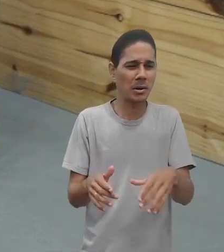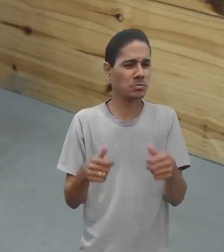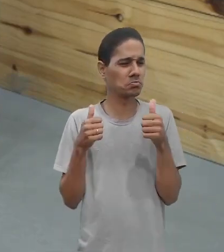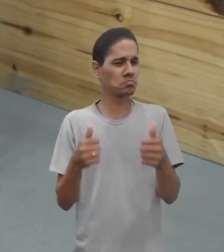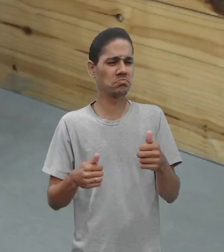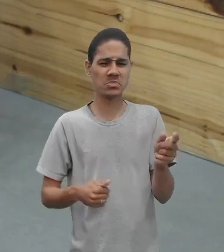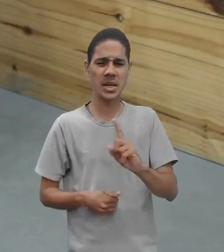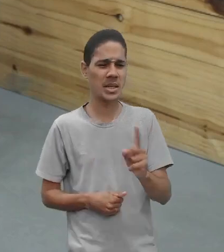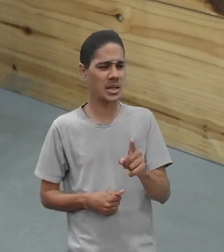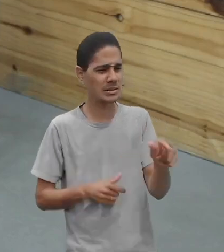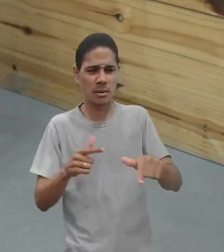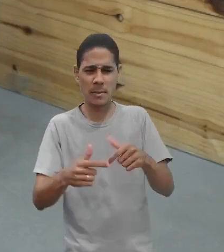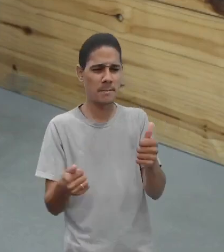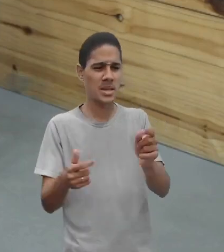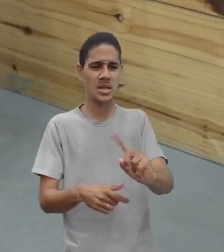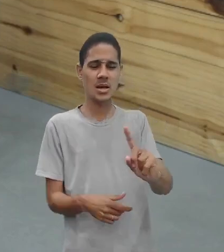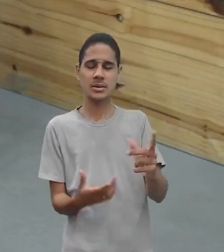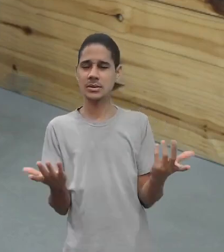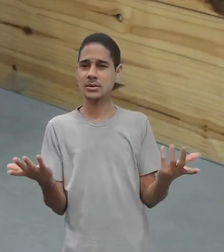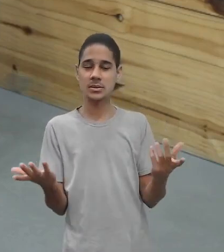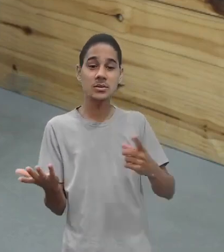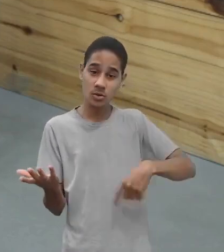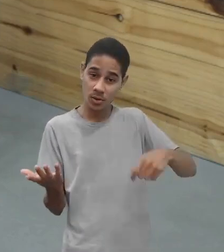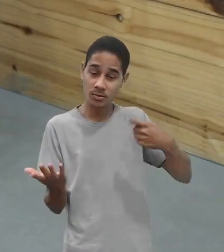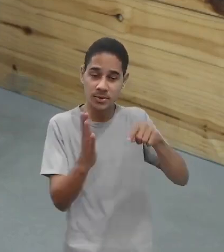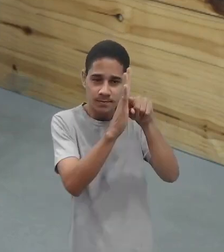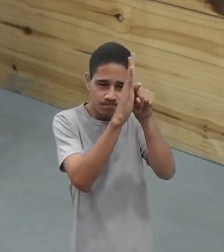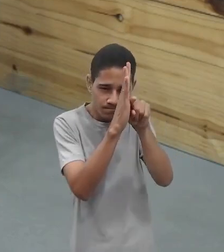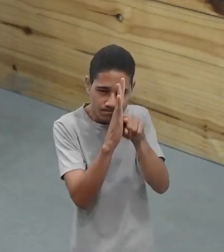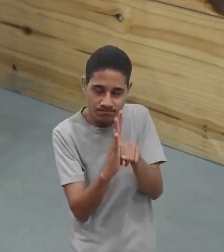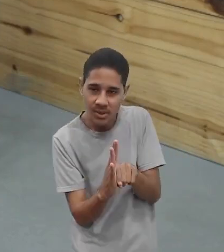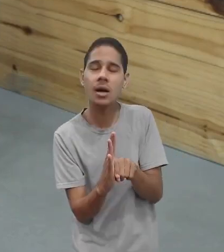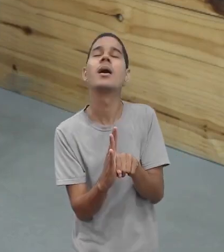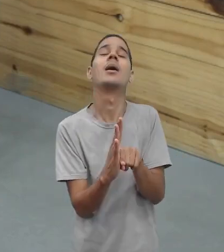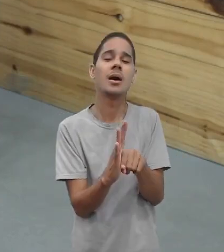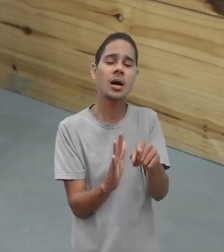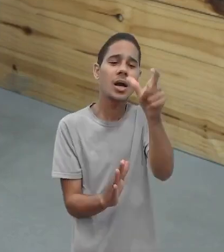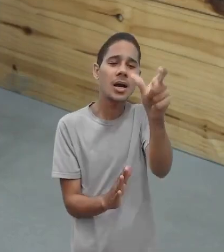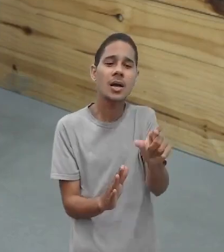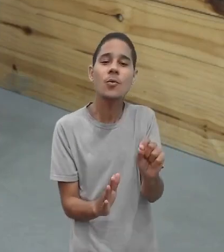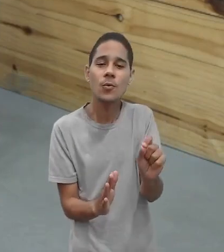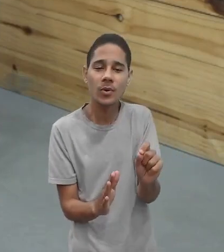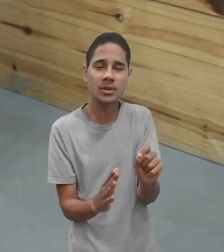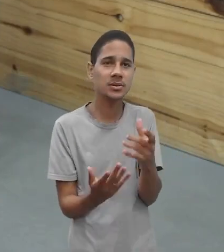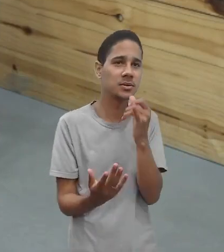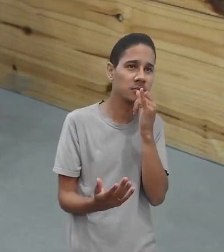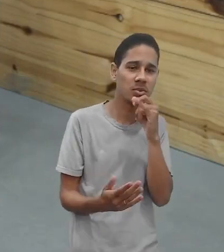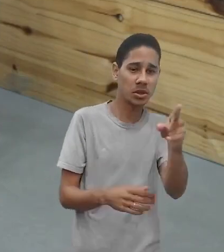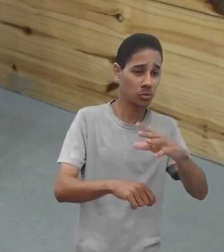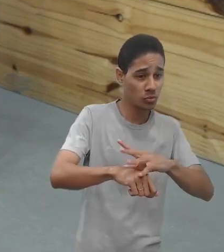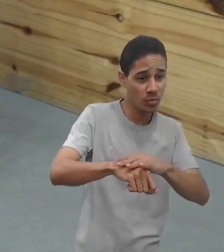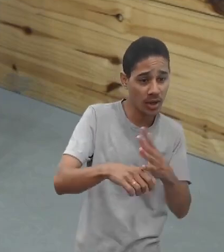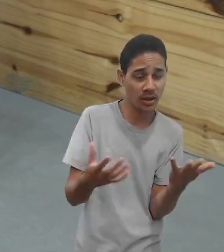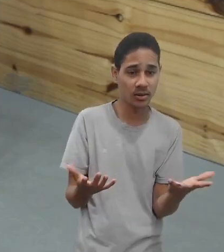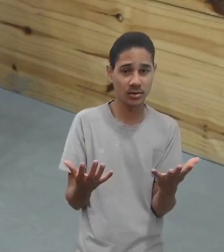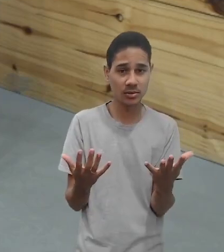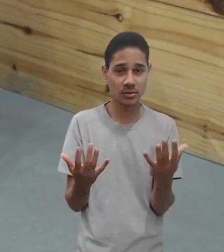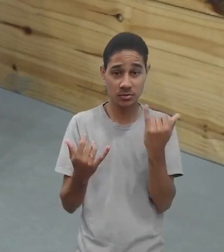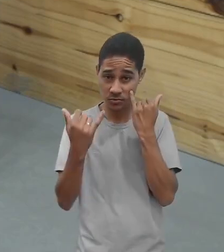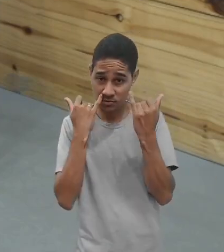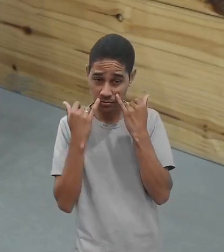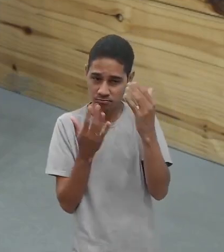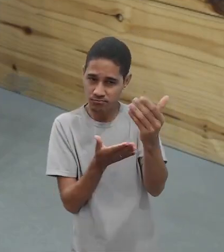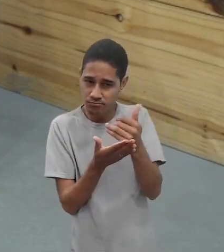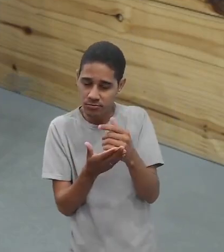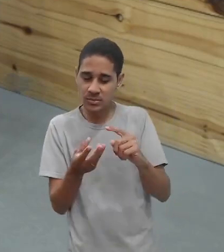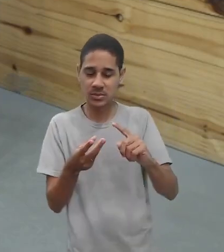Sim. Então, a gente precisa verificar isso. O que é que a gente tem de informação a respeito daquele profissional? Será que ele está adoecido, por isso que ele está faltando?